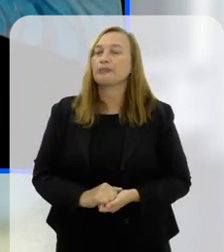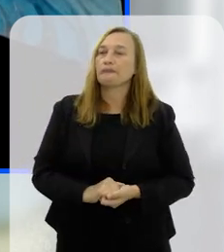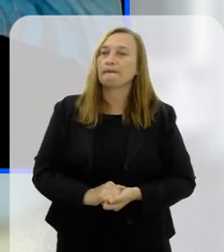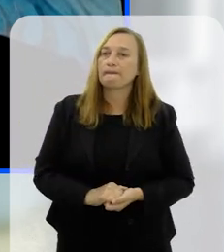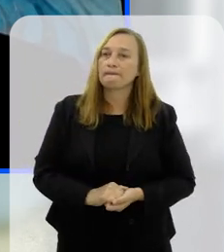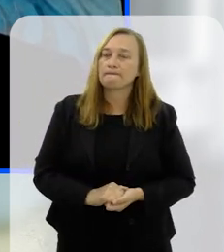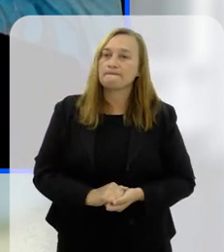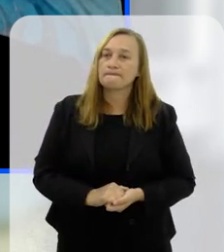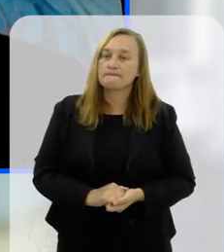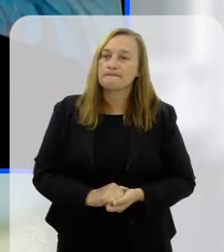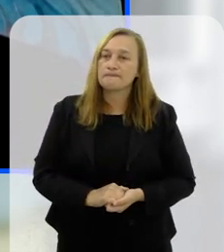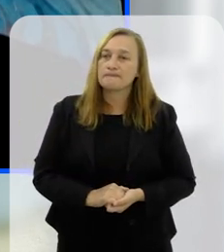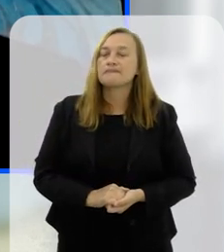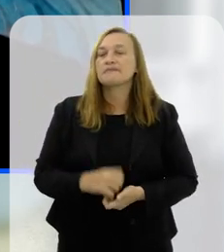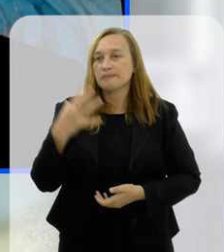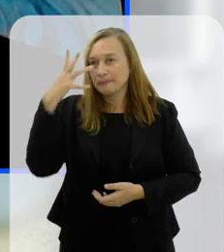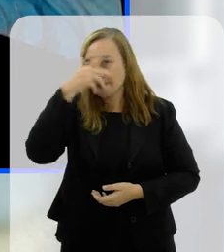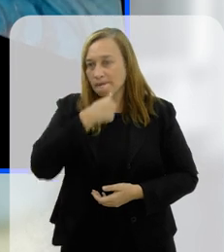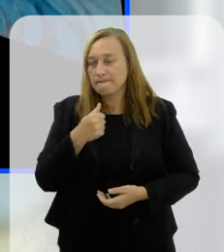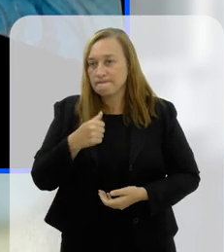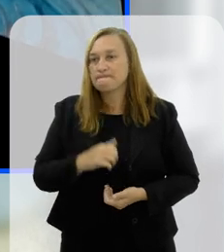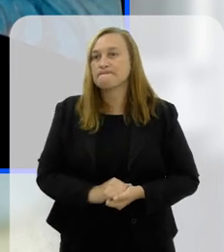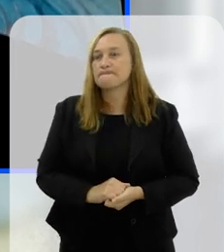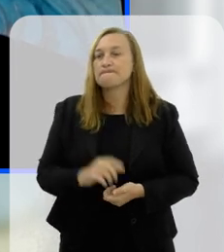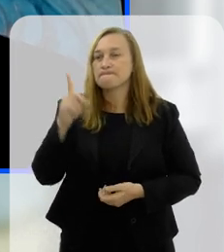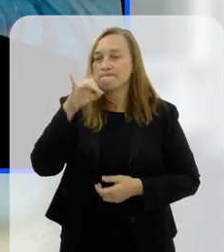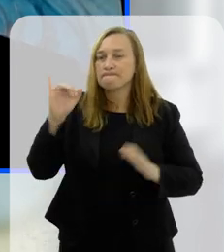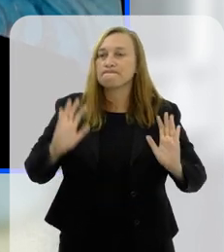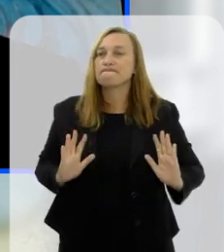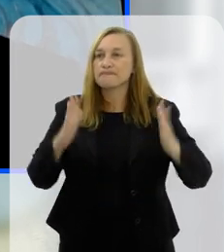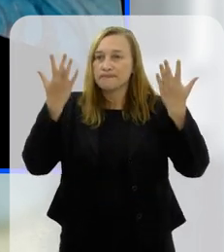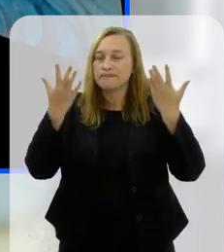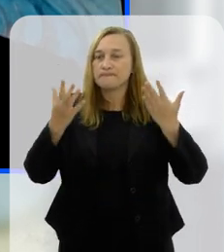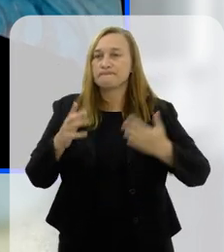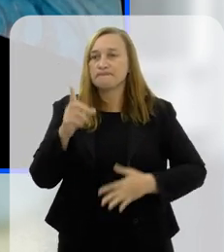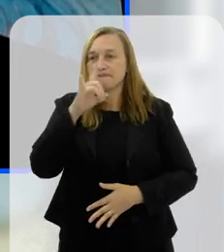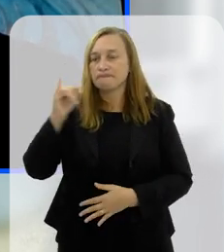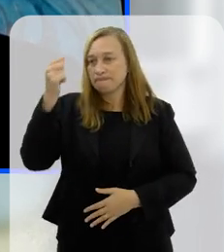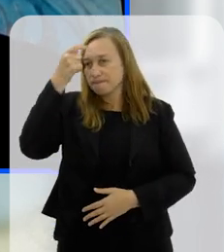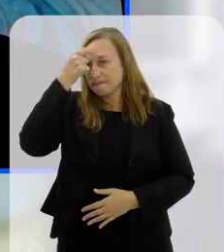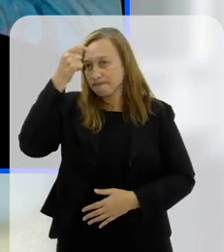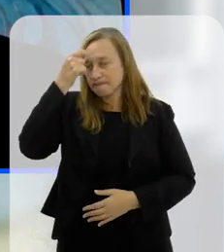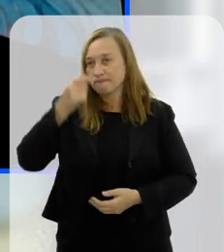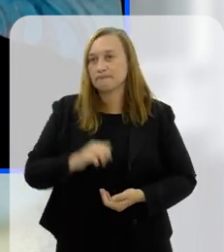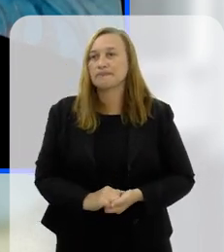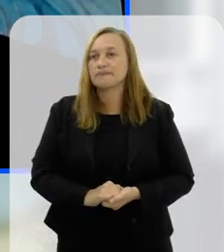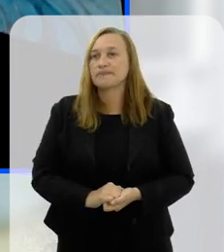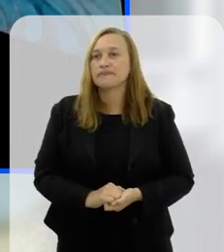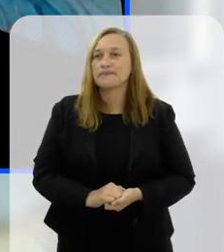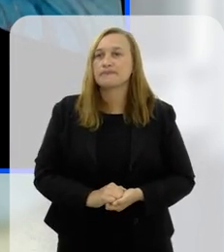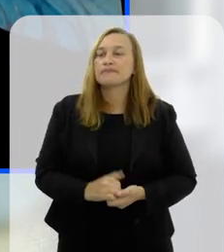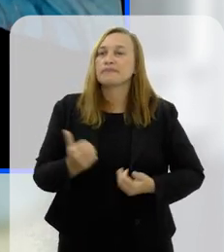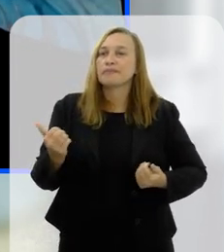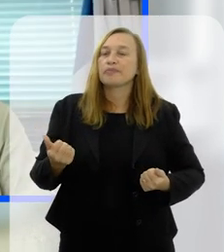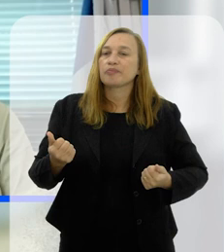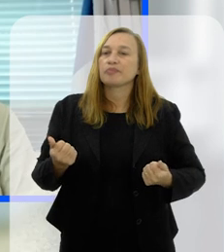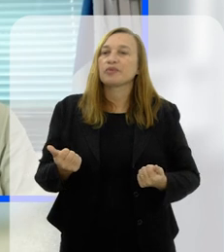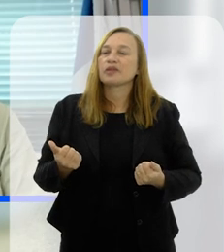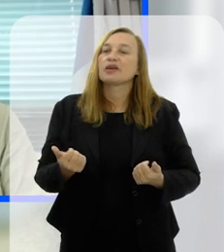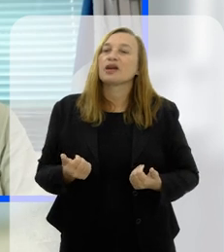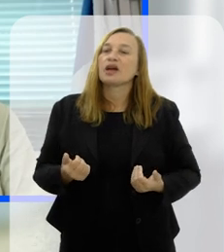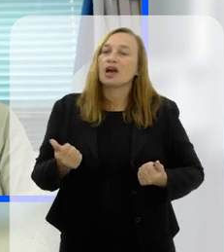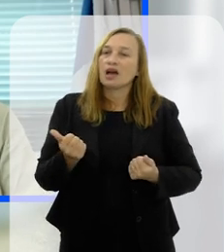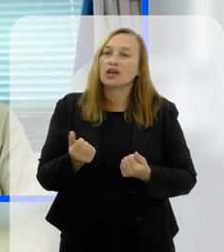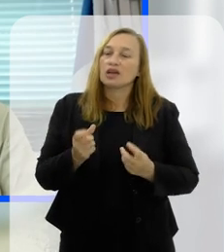instituições e vai ser muito bonito que é acaba sendo um dia festivo porque é um dia de conscientização eu